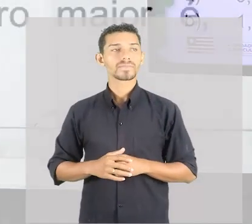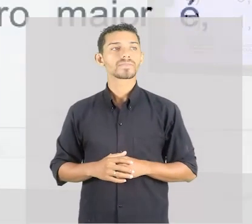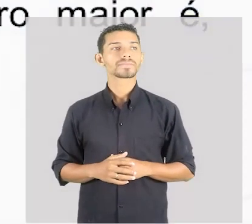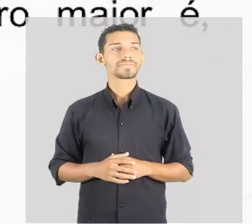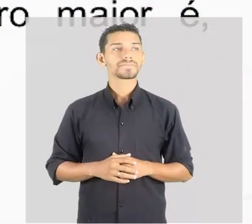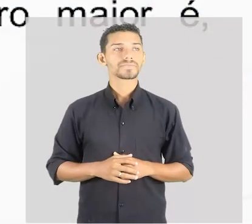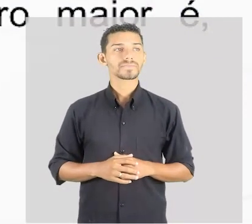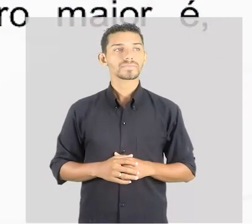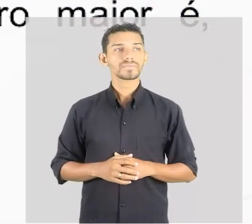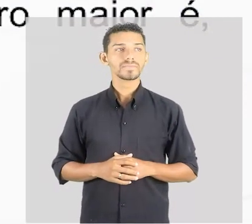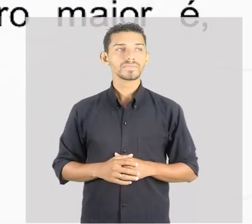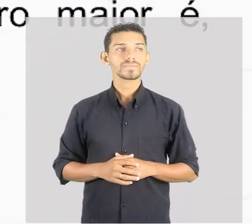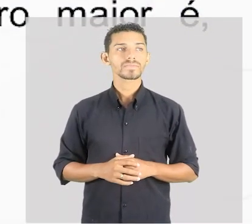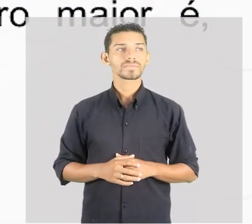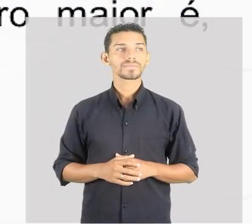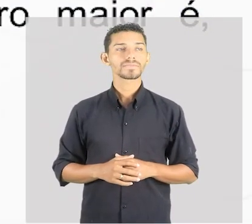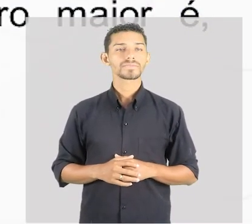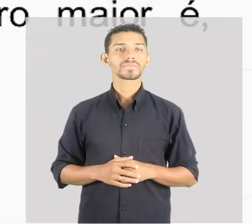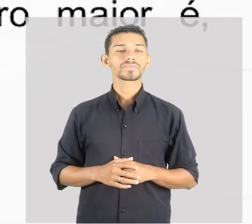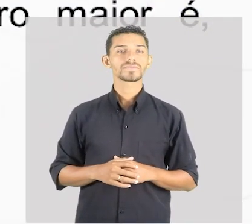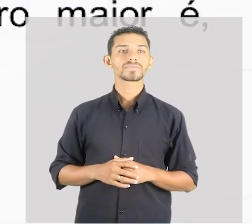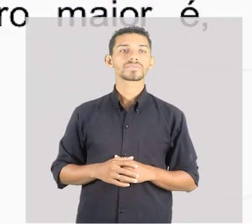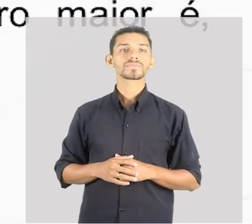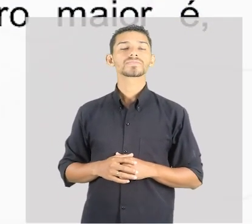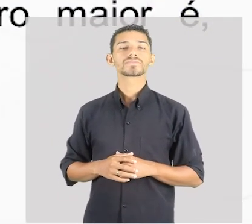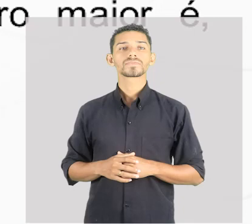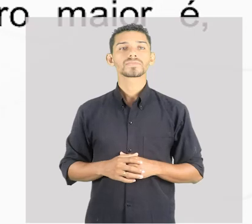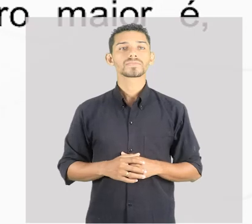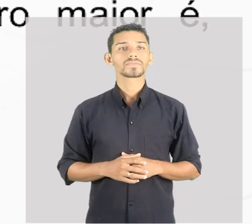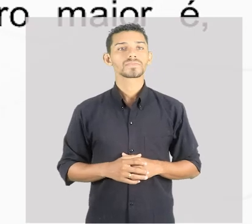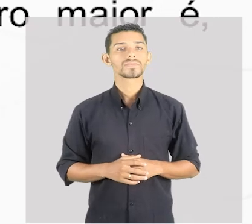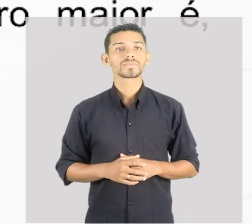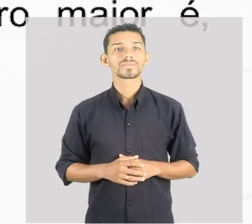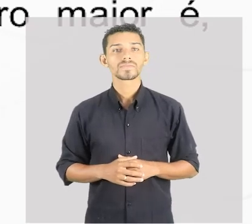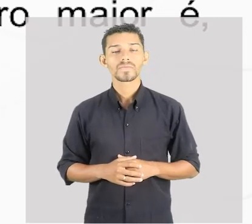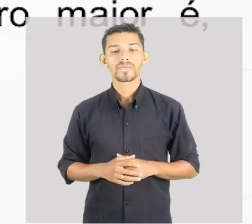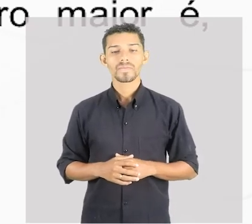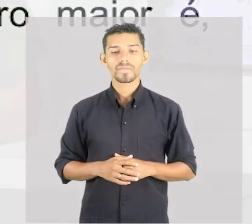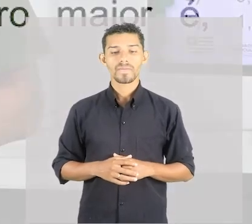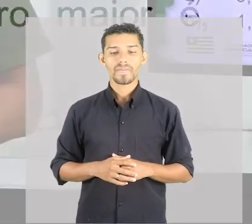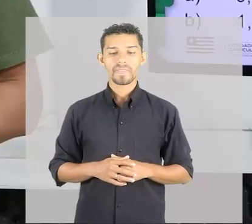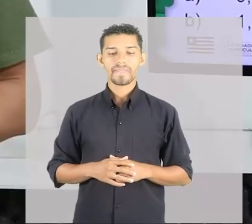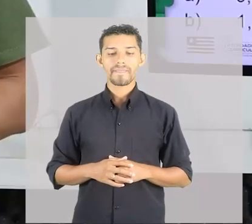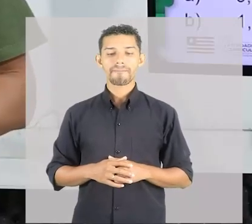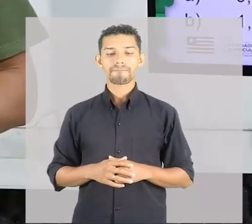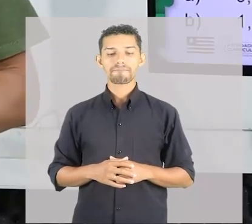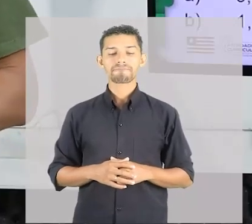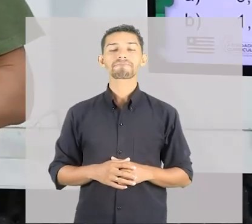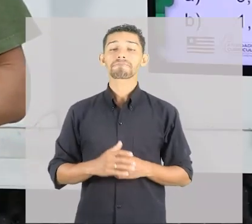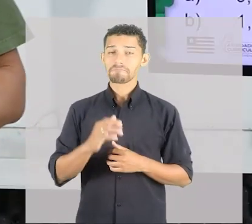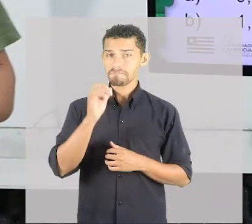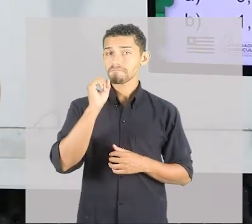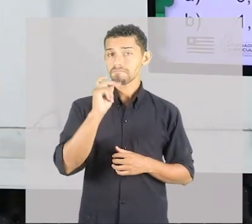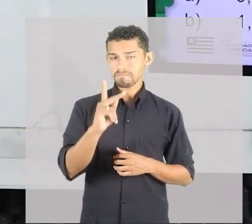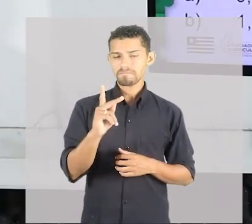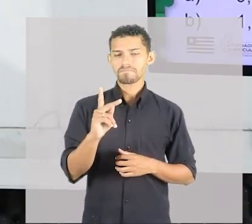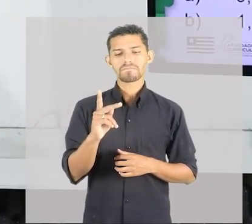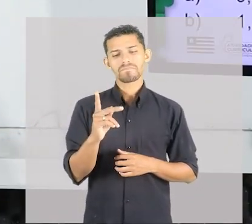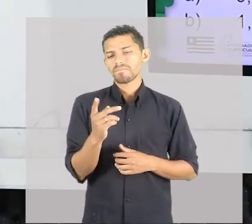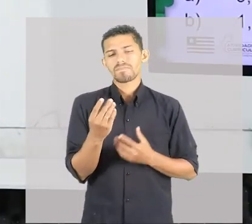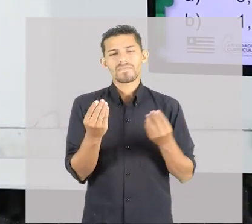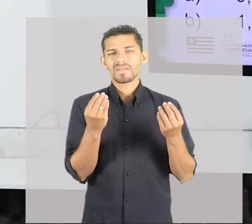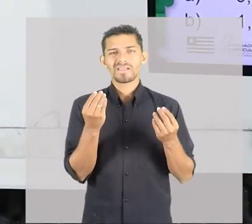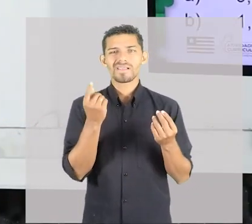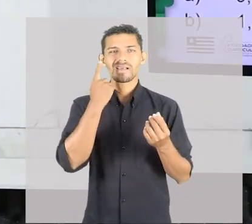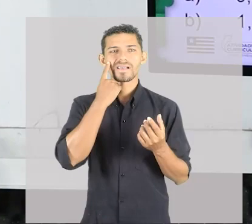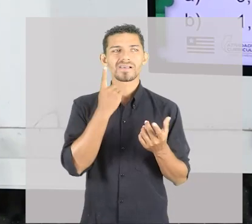bar entendeu tá bem ali ó 3,3 bar tranquilo não vai para cima